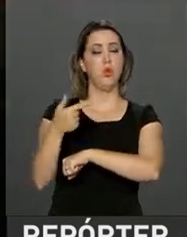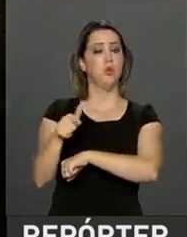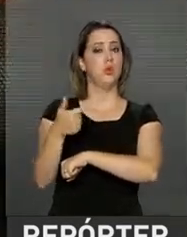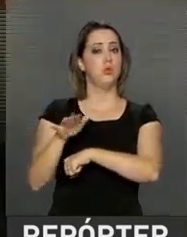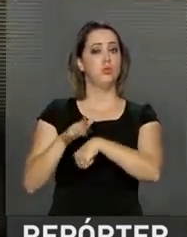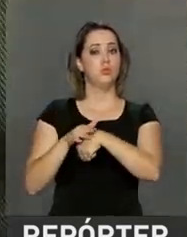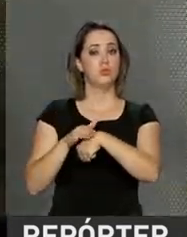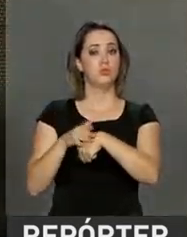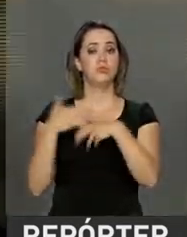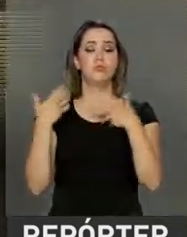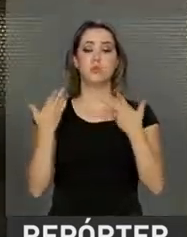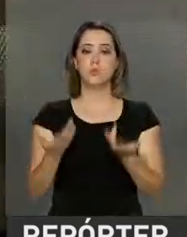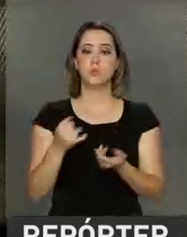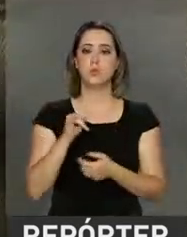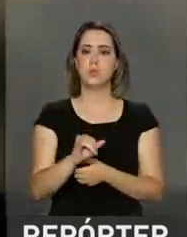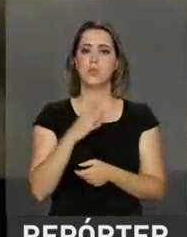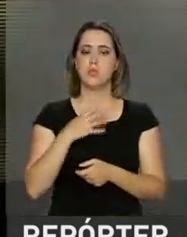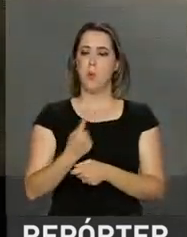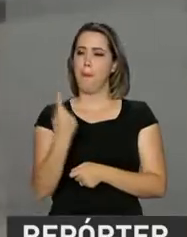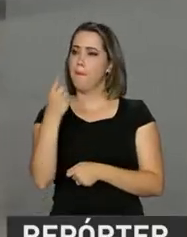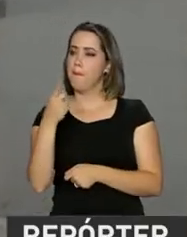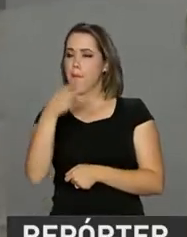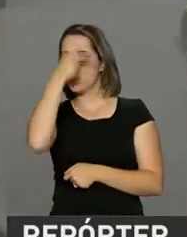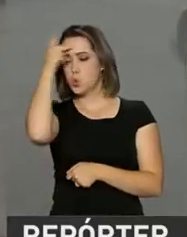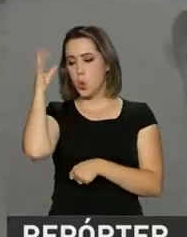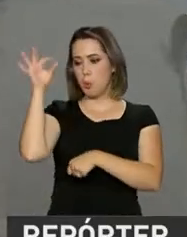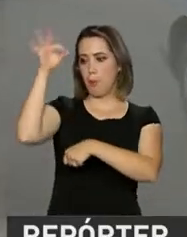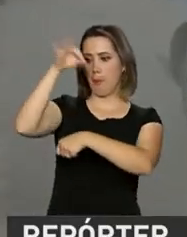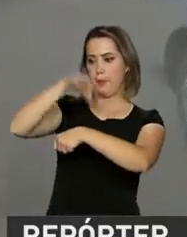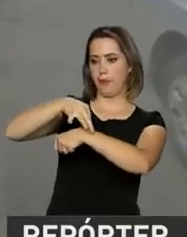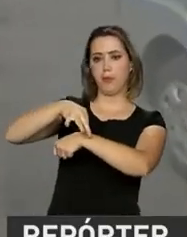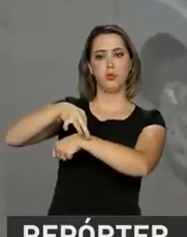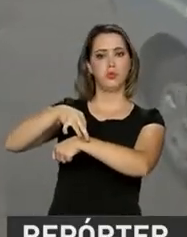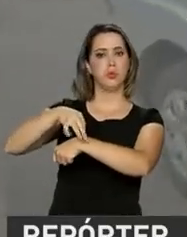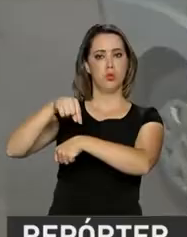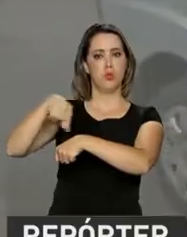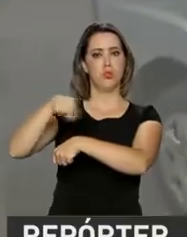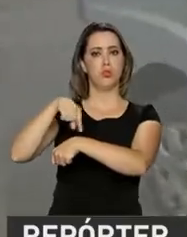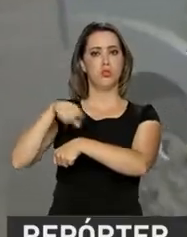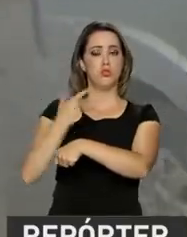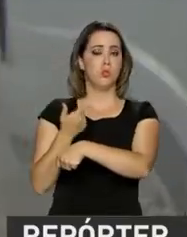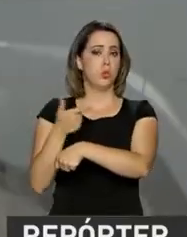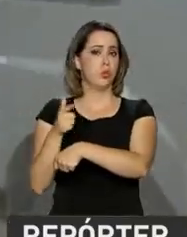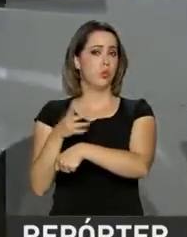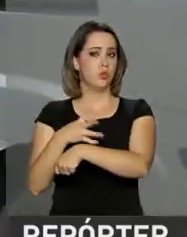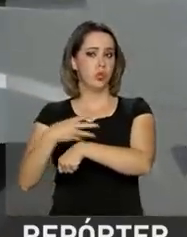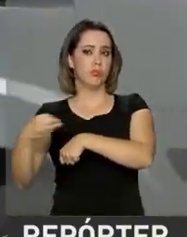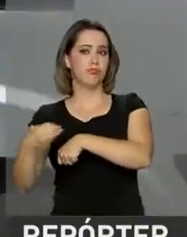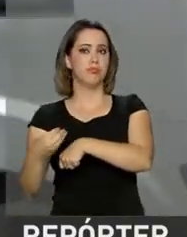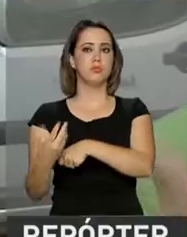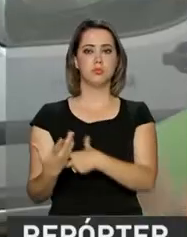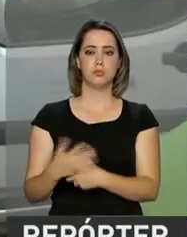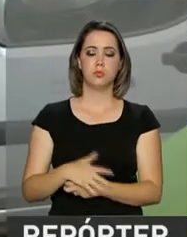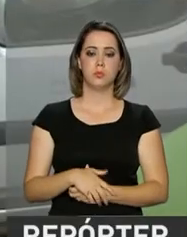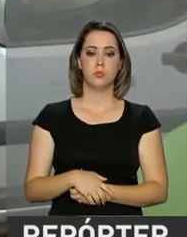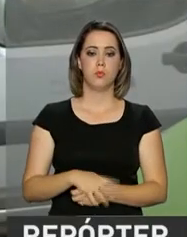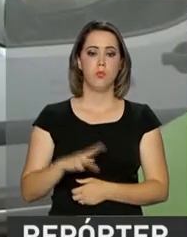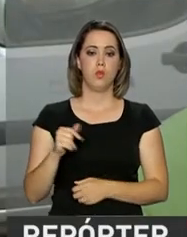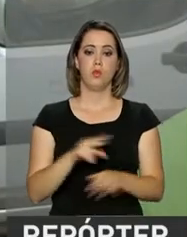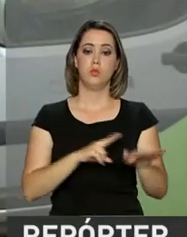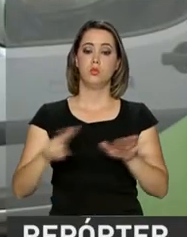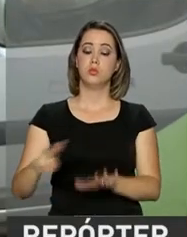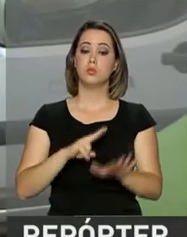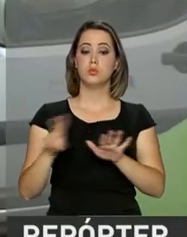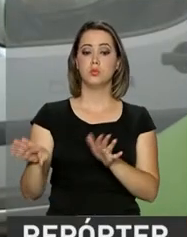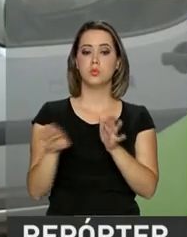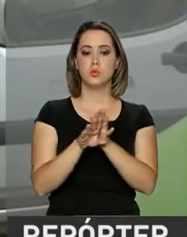inofensivos. Assim, caso eles piquem uma pessoa, a dengue, chikungunya ou zika não serão transmitidas. Toda semana a gente chega